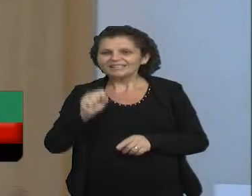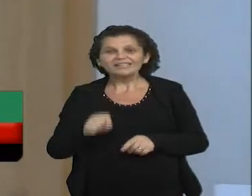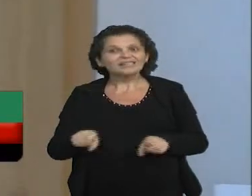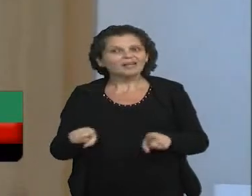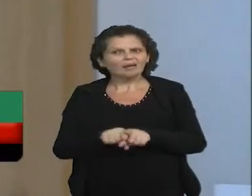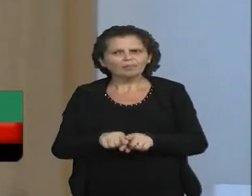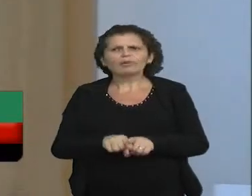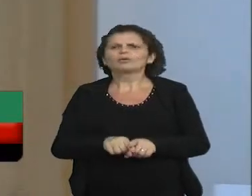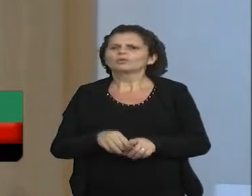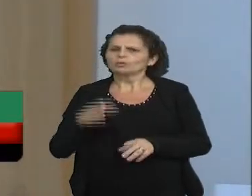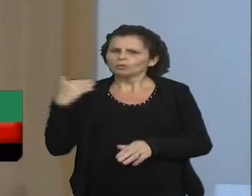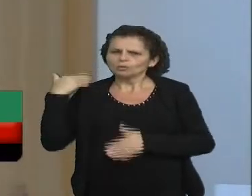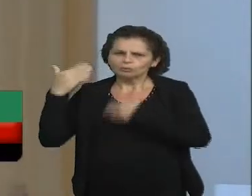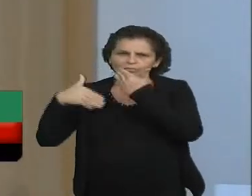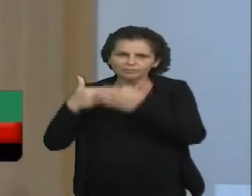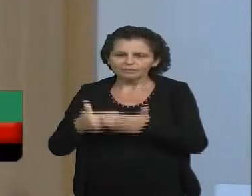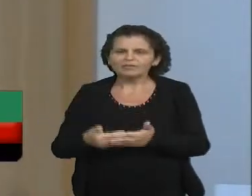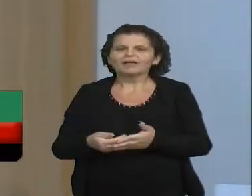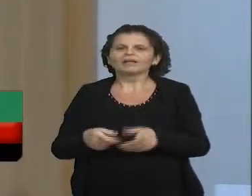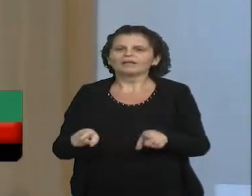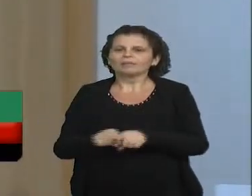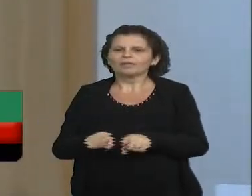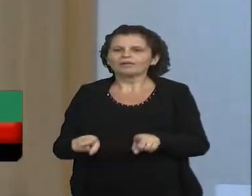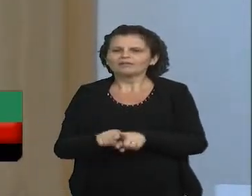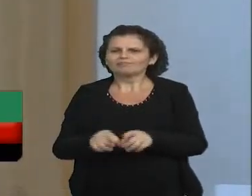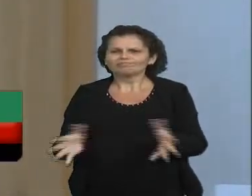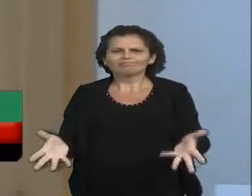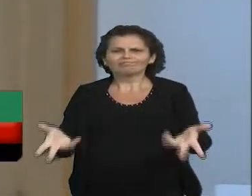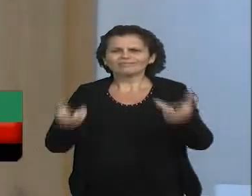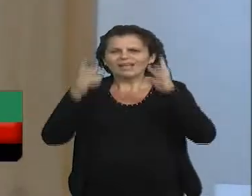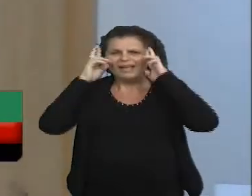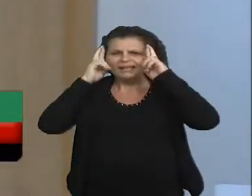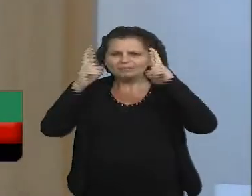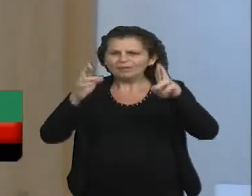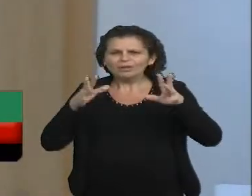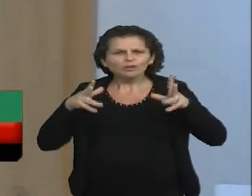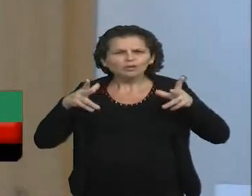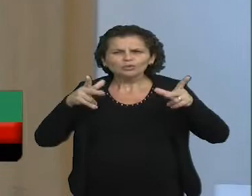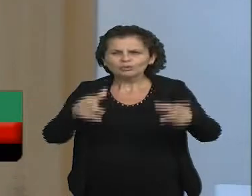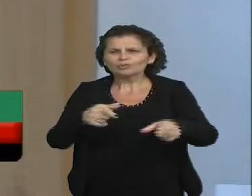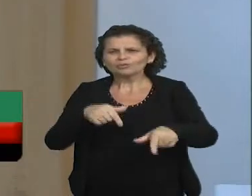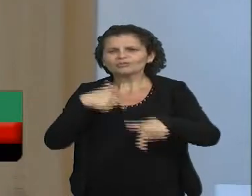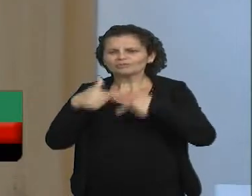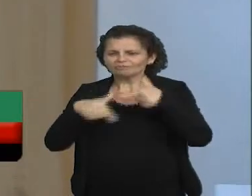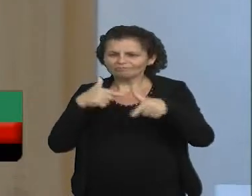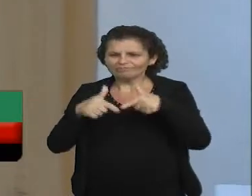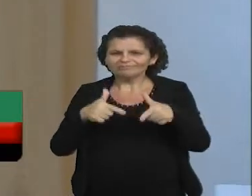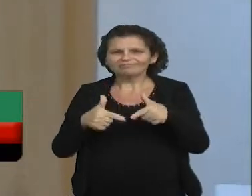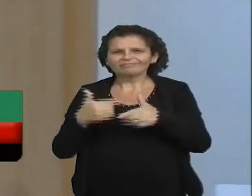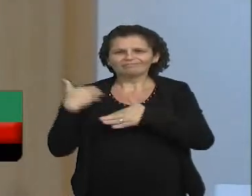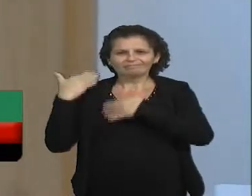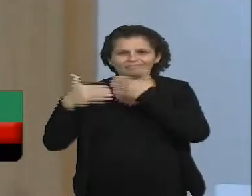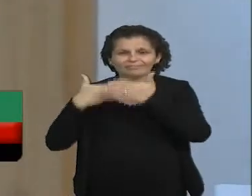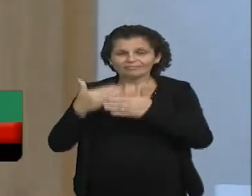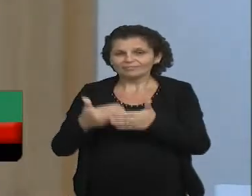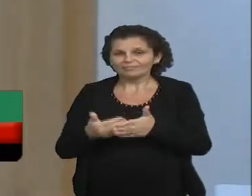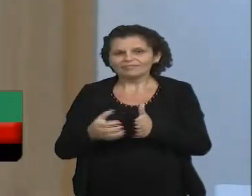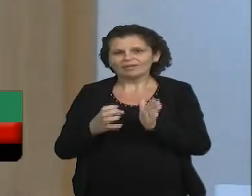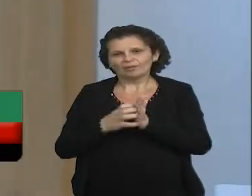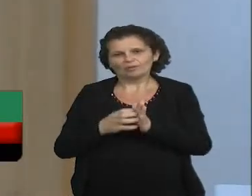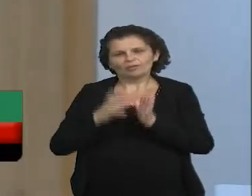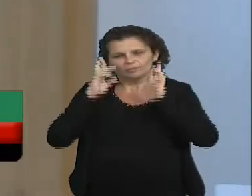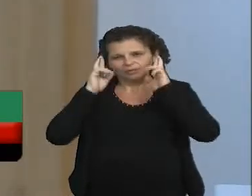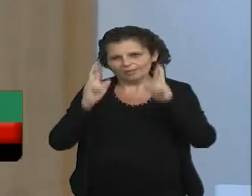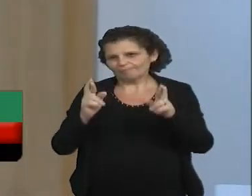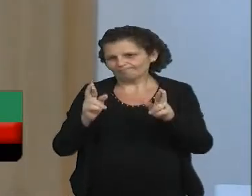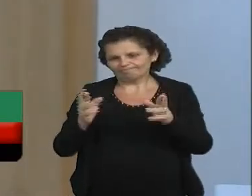Foi gestora daquela unidade. E com respeito a todos que já passaram por lá, mas a unidade é outra com a